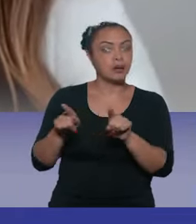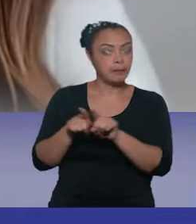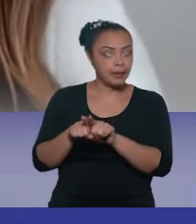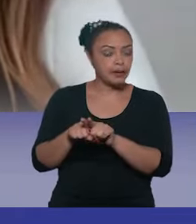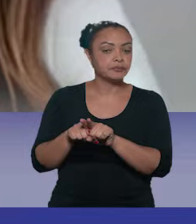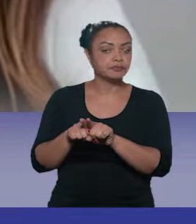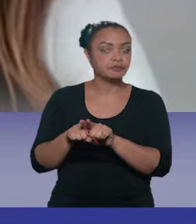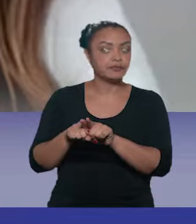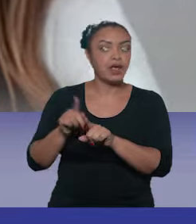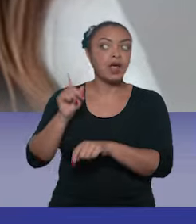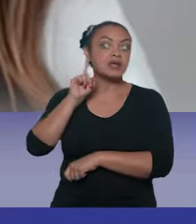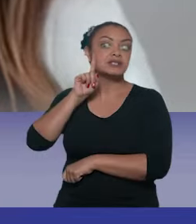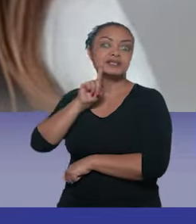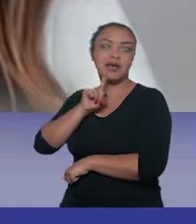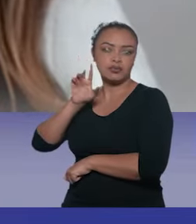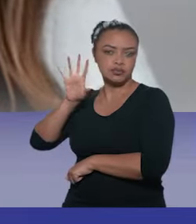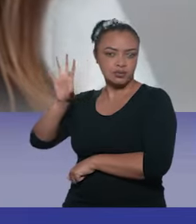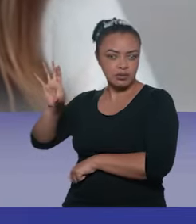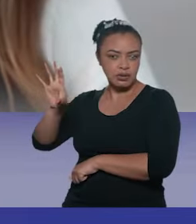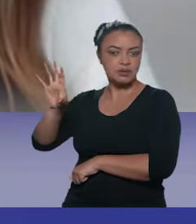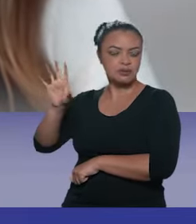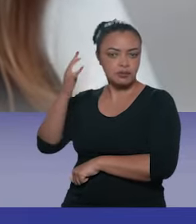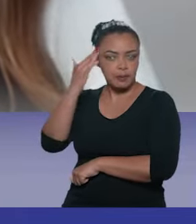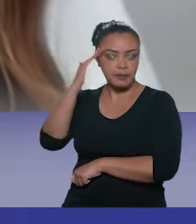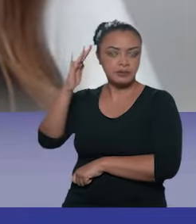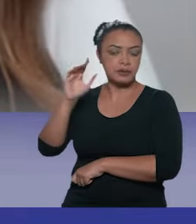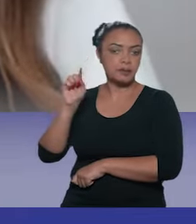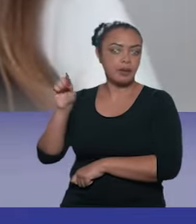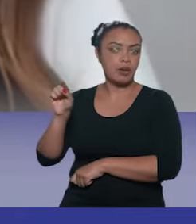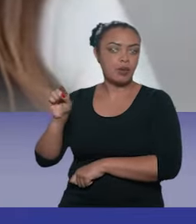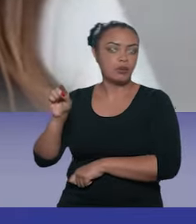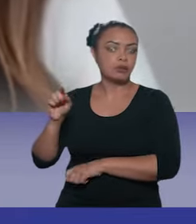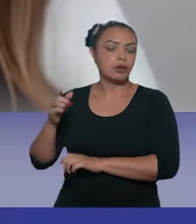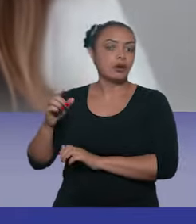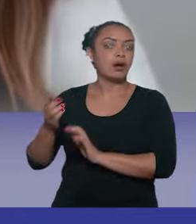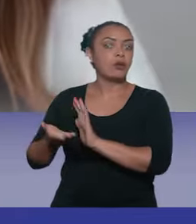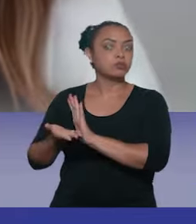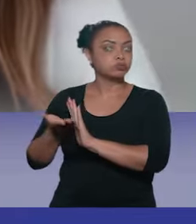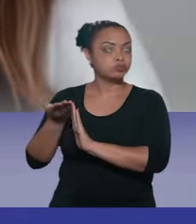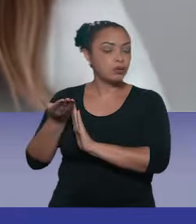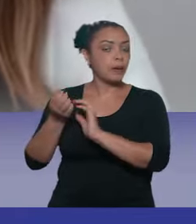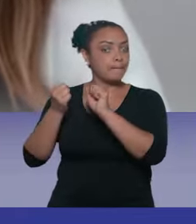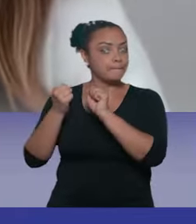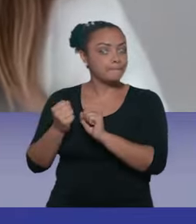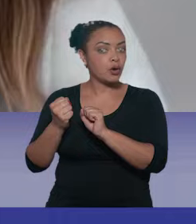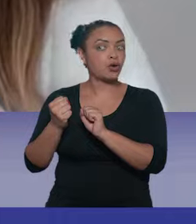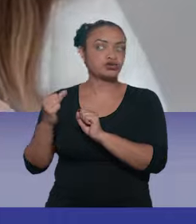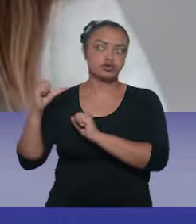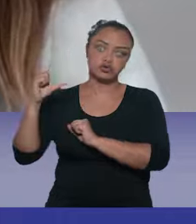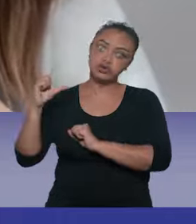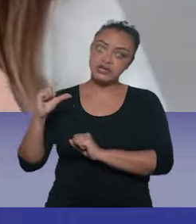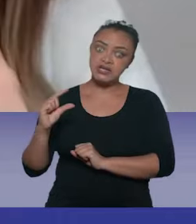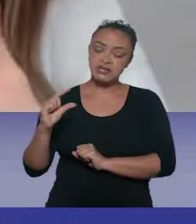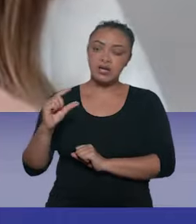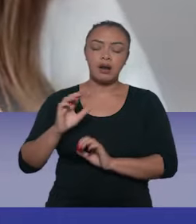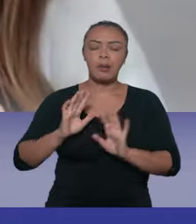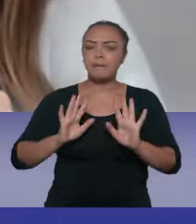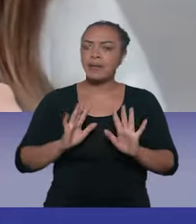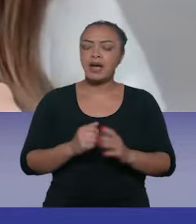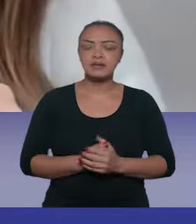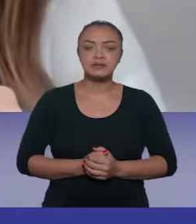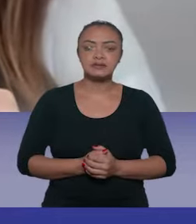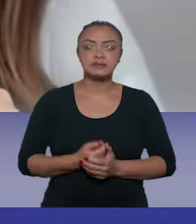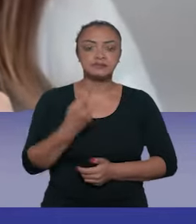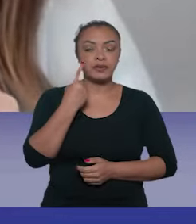crescimento potencial nos Estados Unidos, que pode desacelerar, mas eu queria voltar